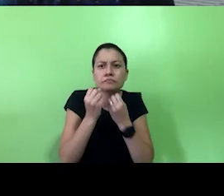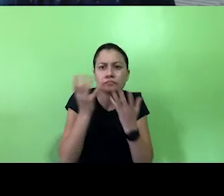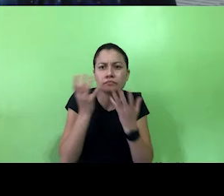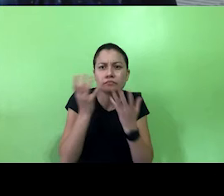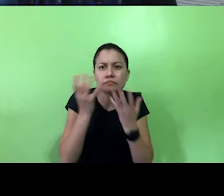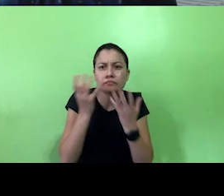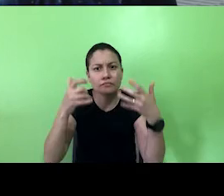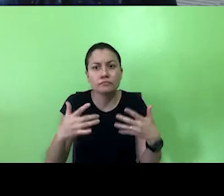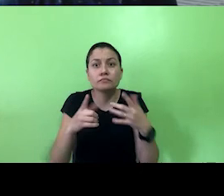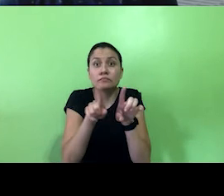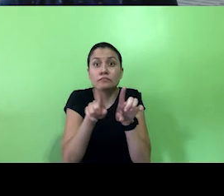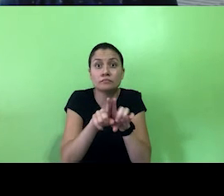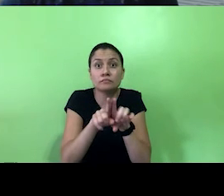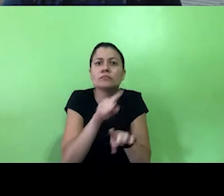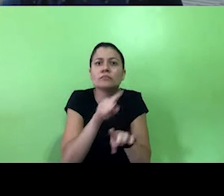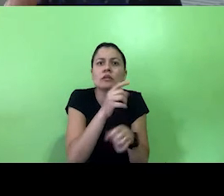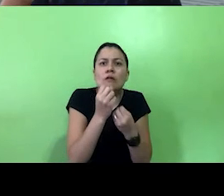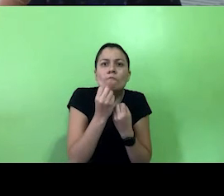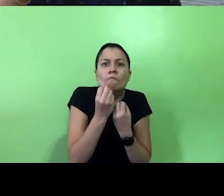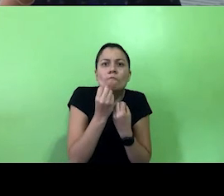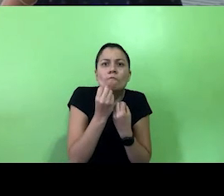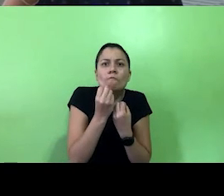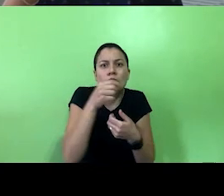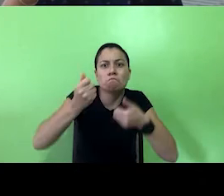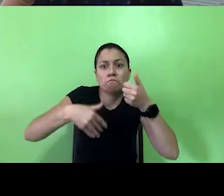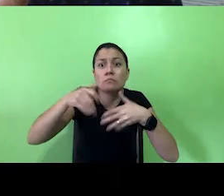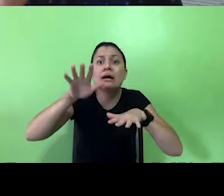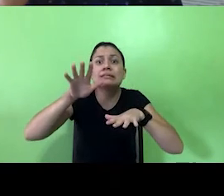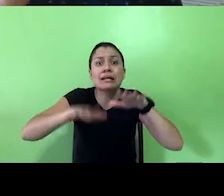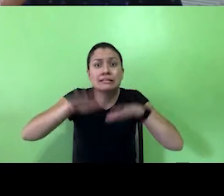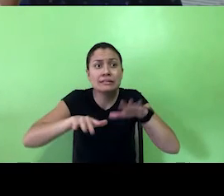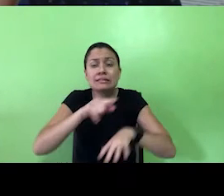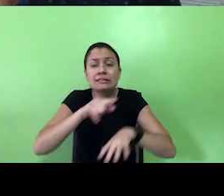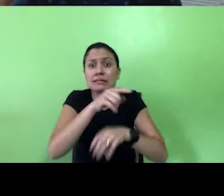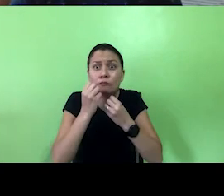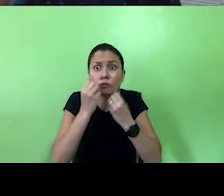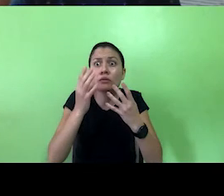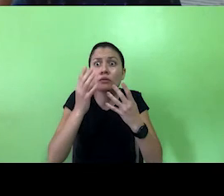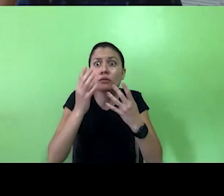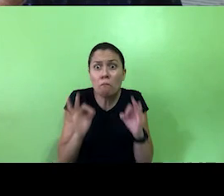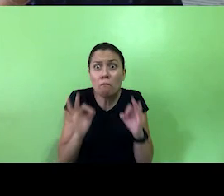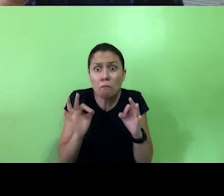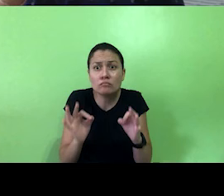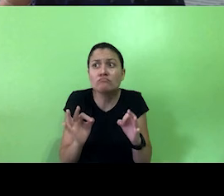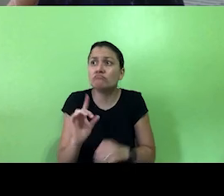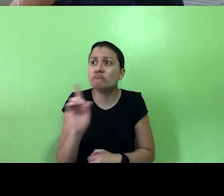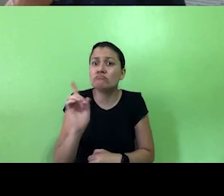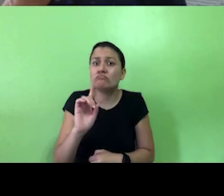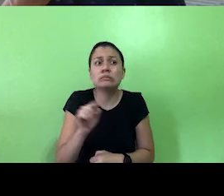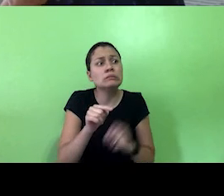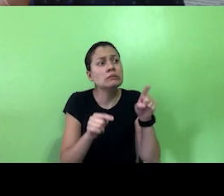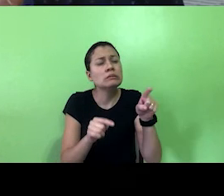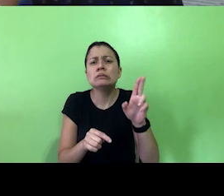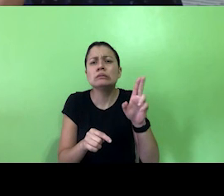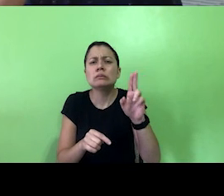agir em cima daquela informação, e às vezes aquela informação não era a mais correta, ou o usuário fazia uma